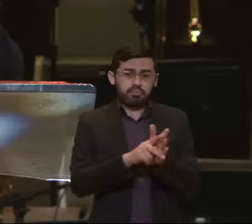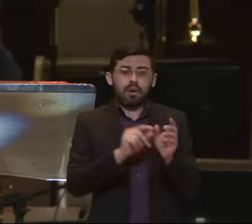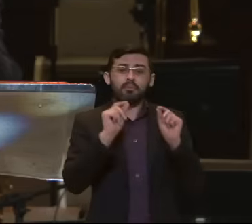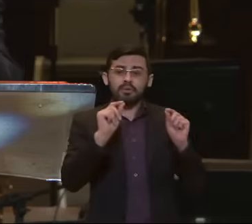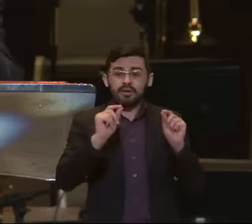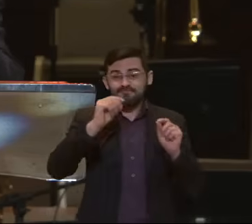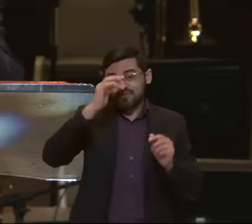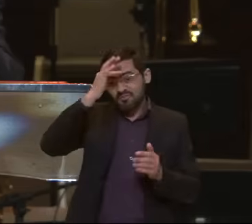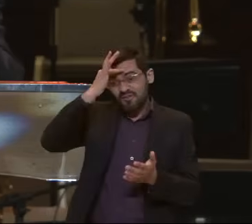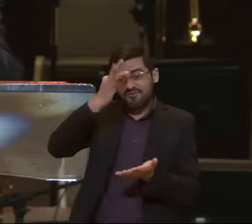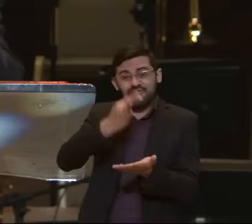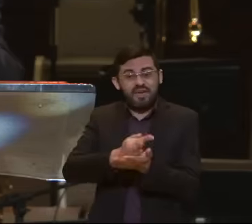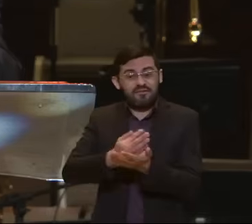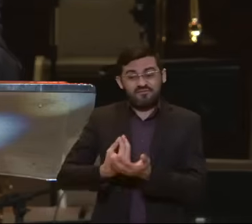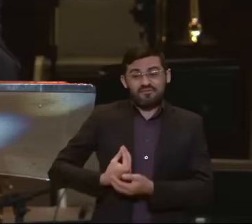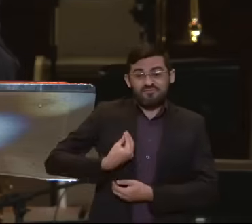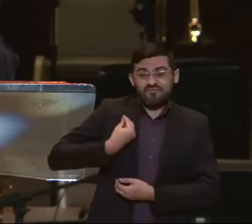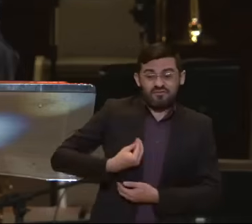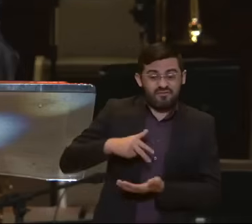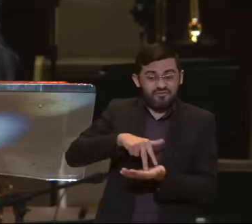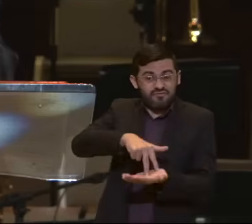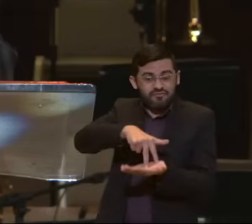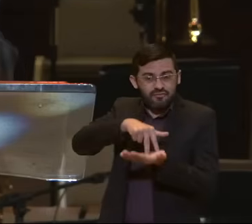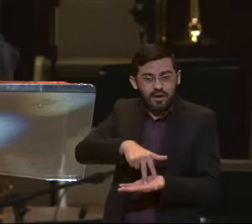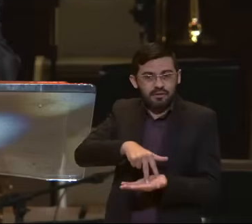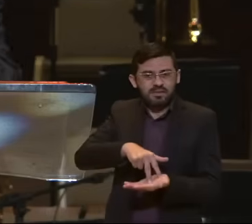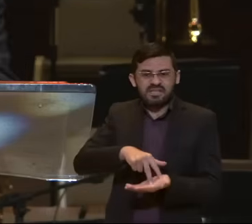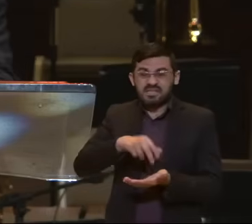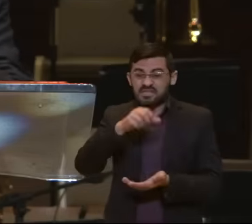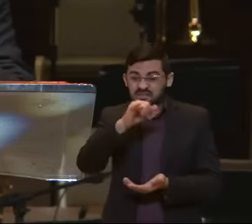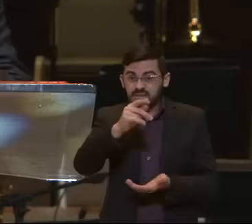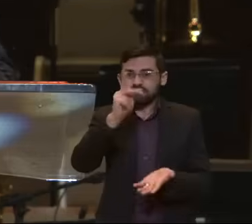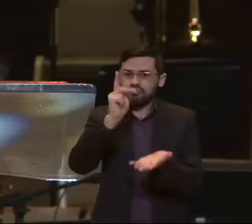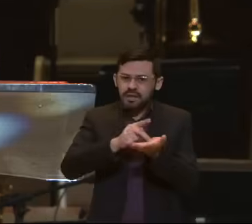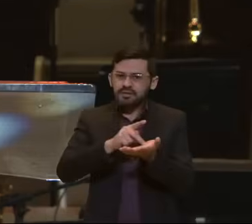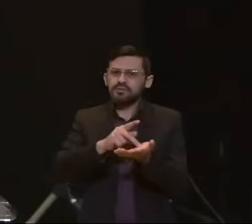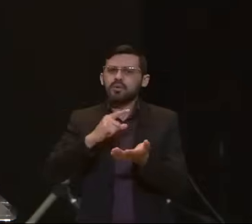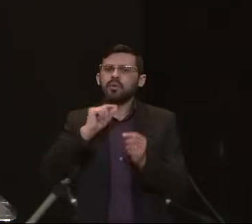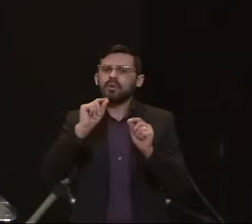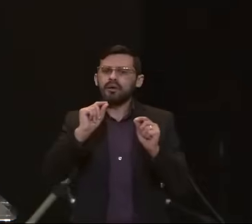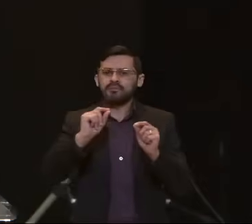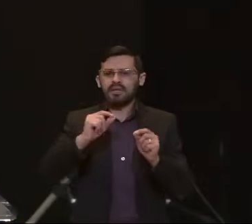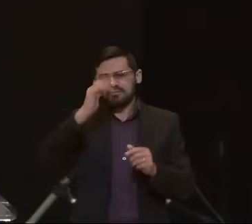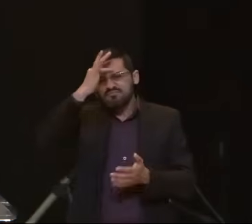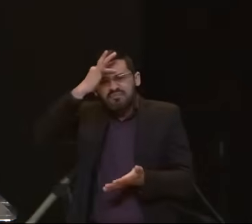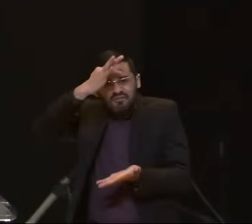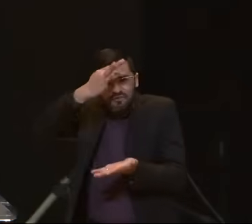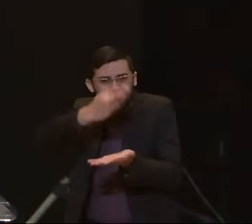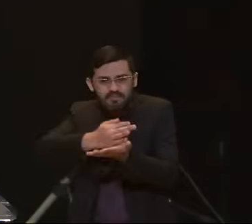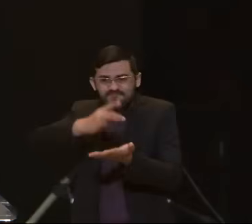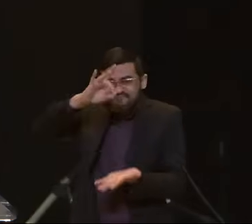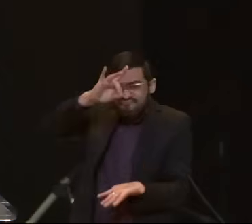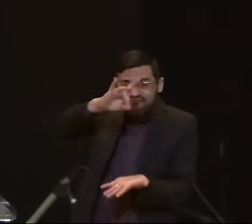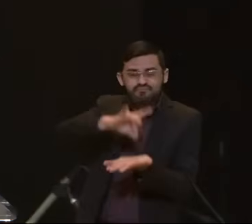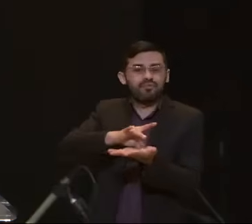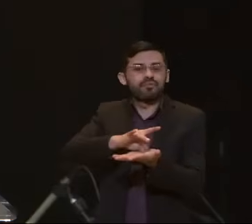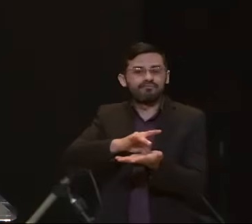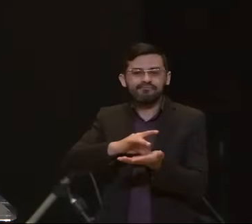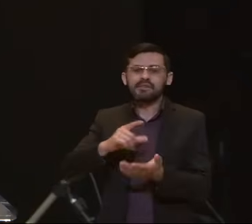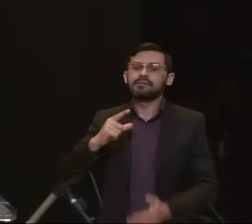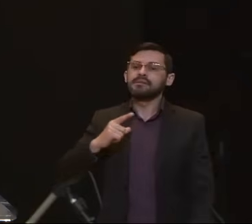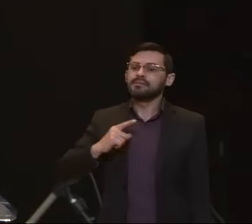fé viva. Então, se você tem uma fé verdadeira, ela vai produzir fruto, não